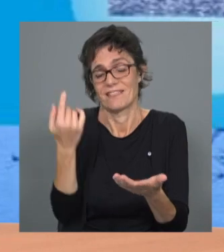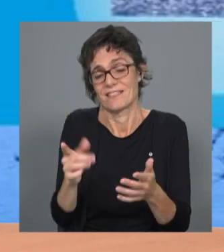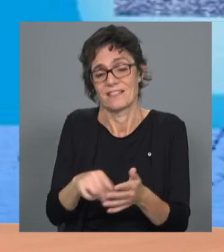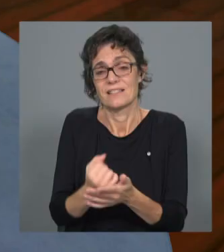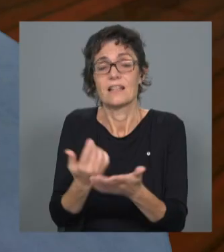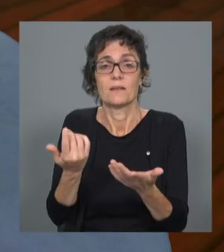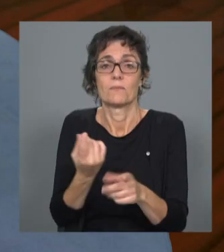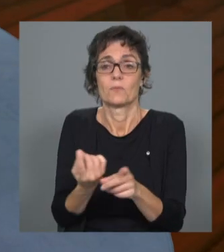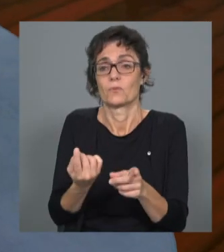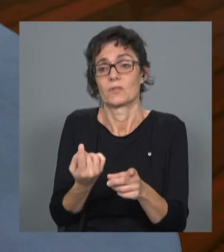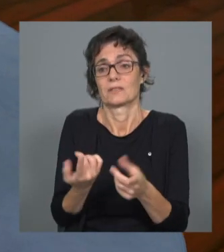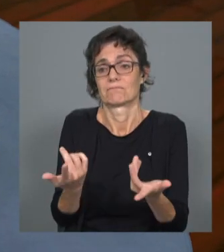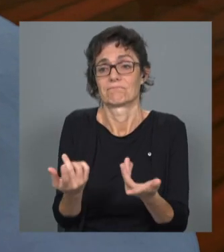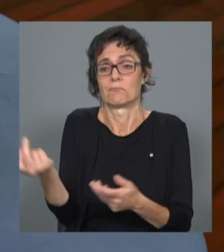forma.